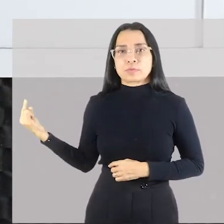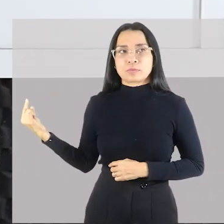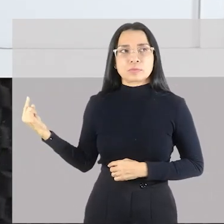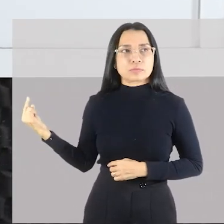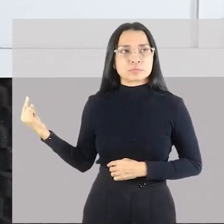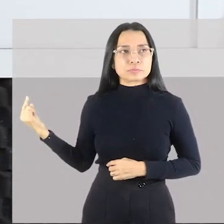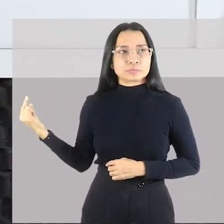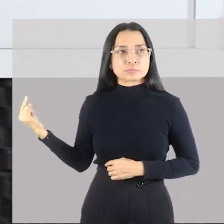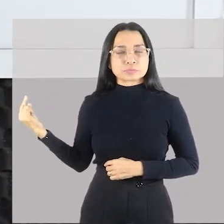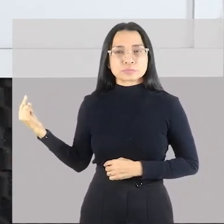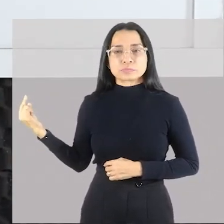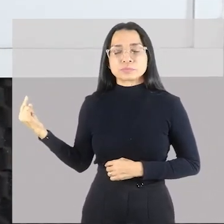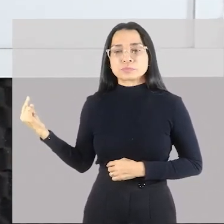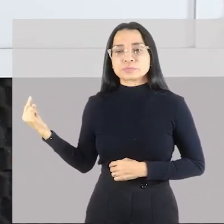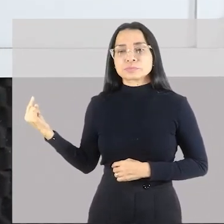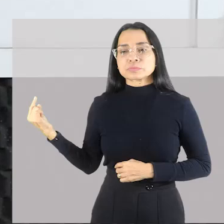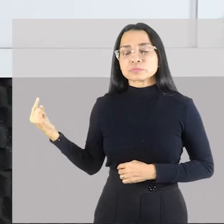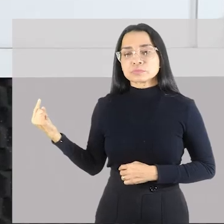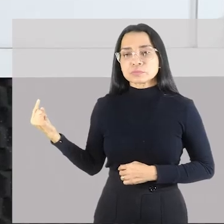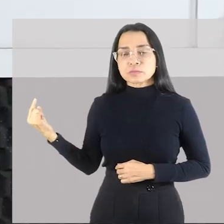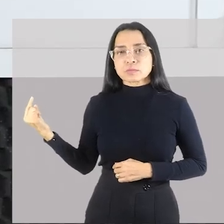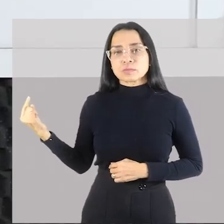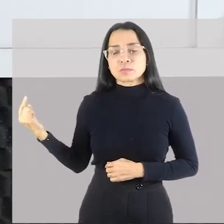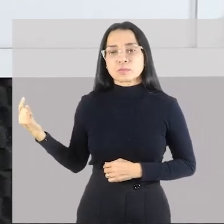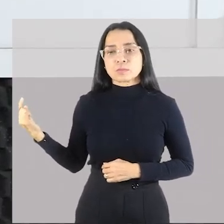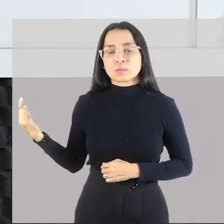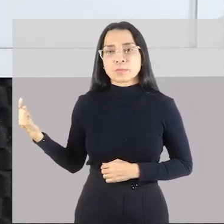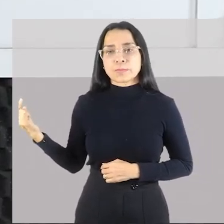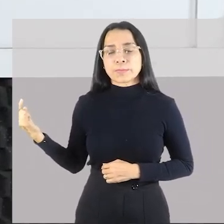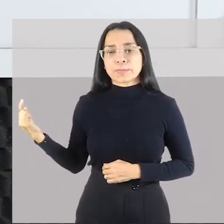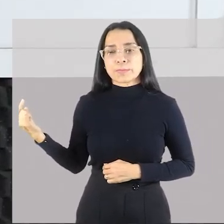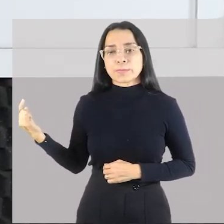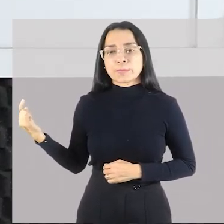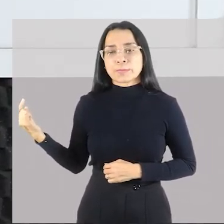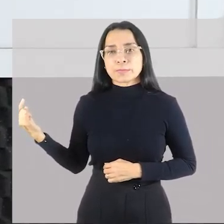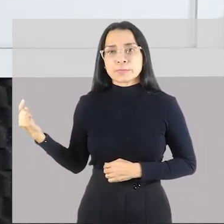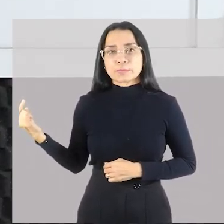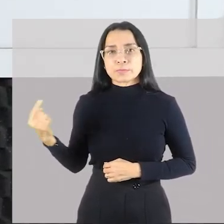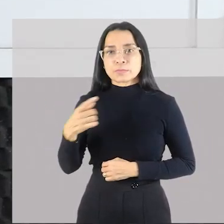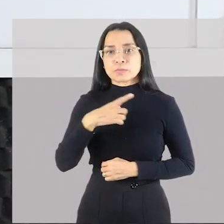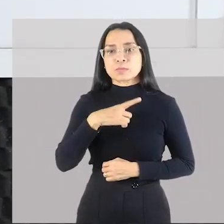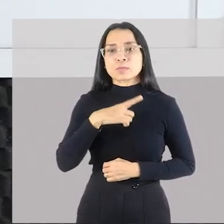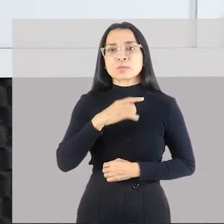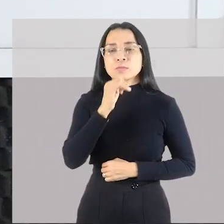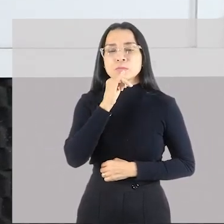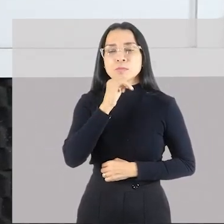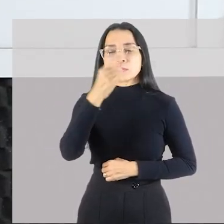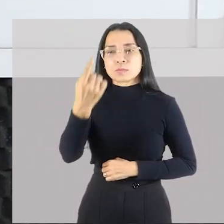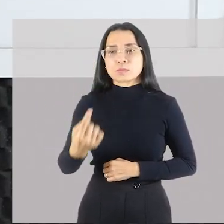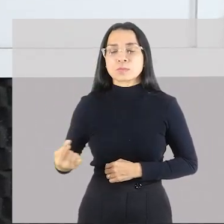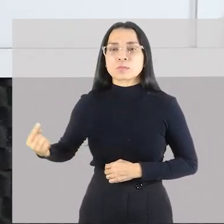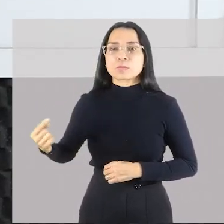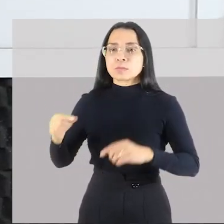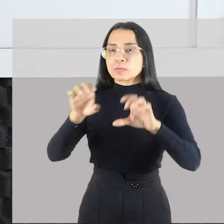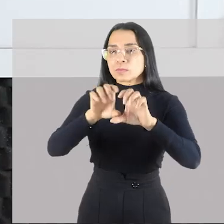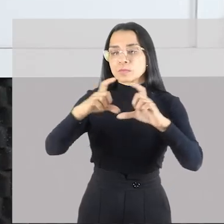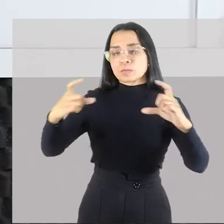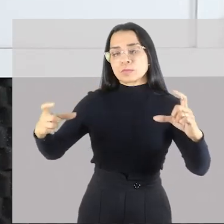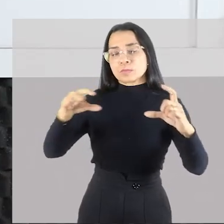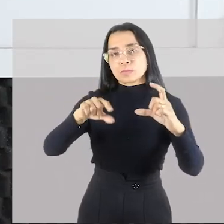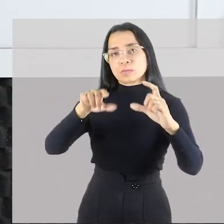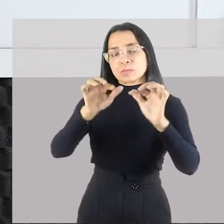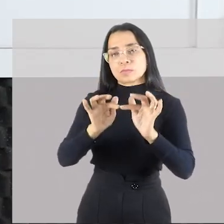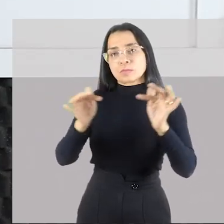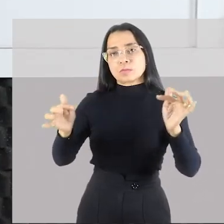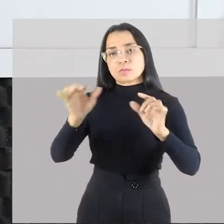definir através de um exemplo aqui, para ficar melhor de você visualizar. Então tem um exemplo de uma equação linear. Uma equação linear bastante